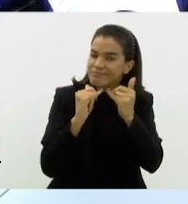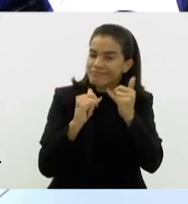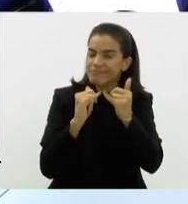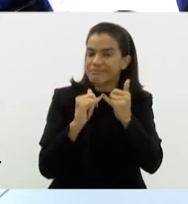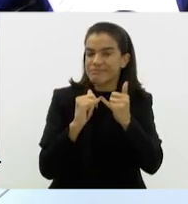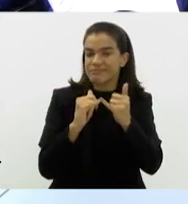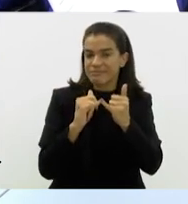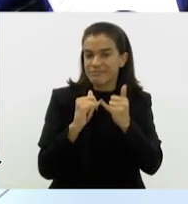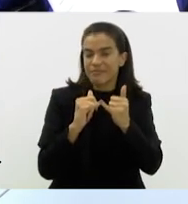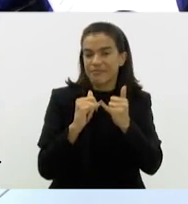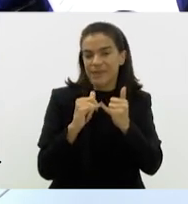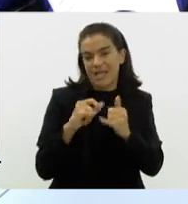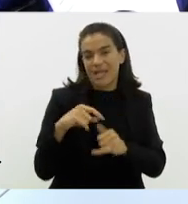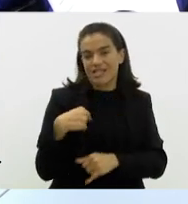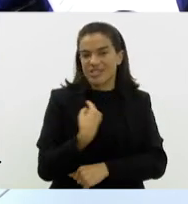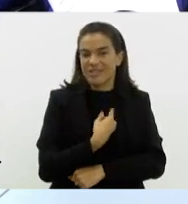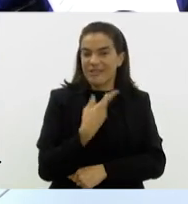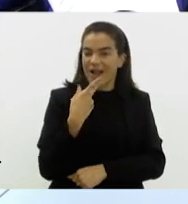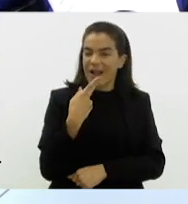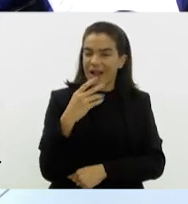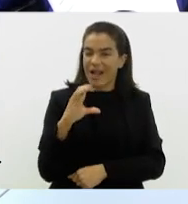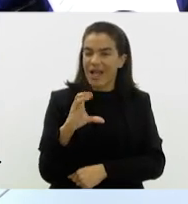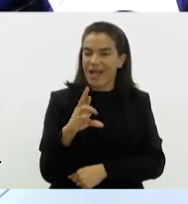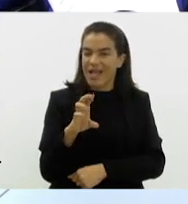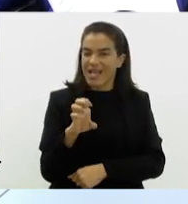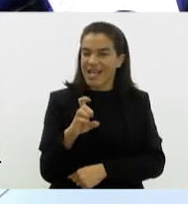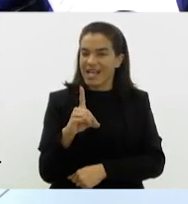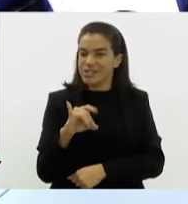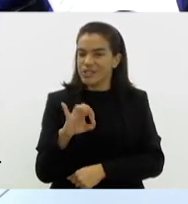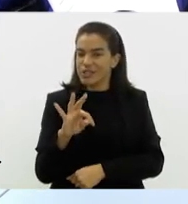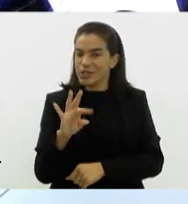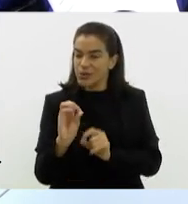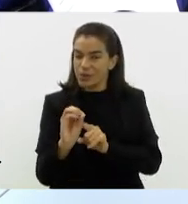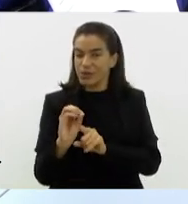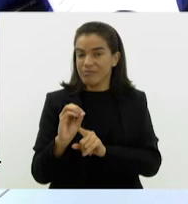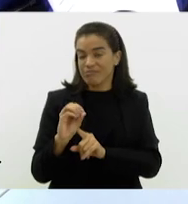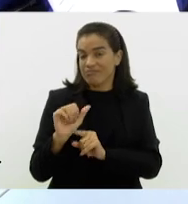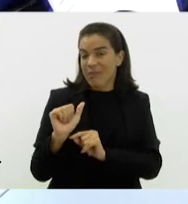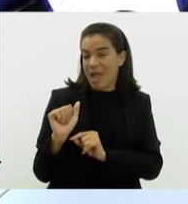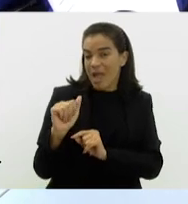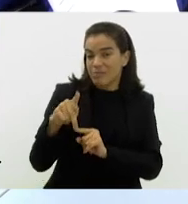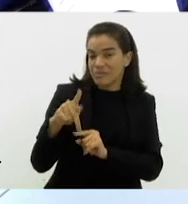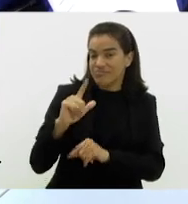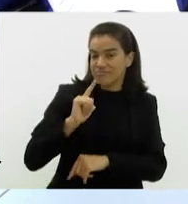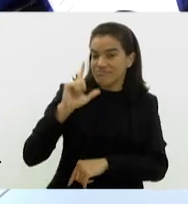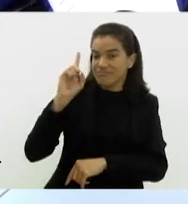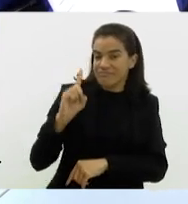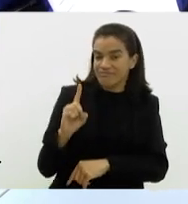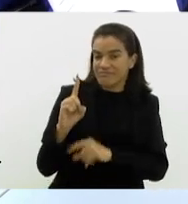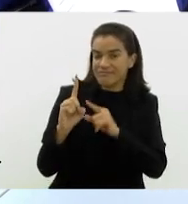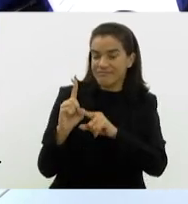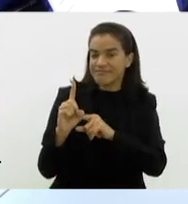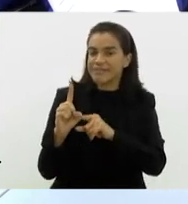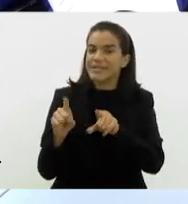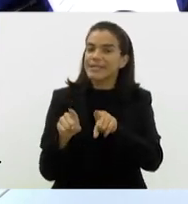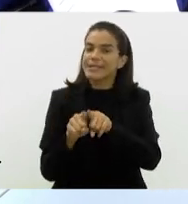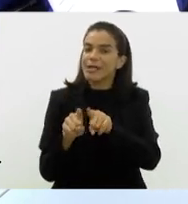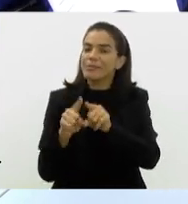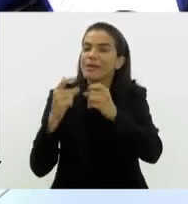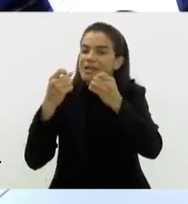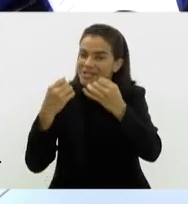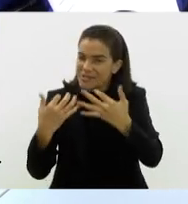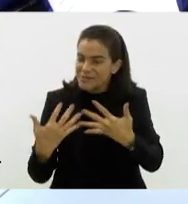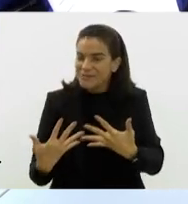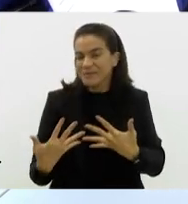que, né, a gente chama de empréstimo consignado, que os aposentados também têm direito. É, e acaba que se explica porque